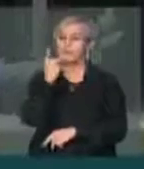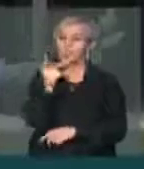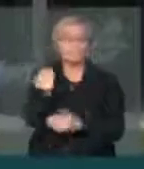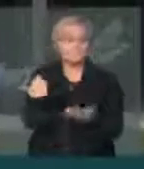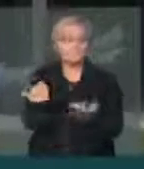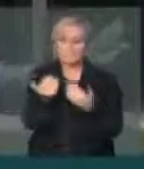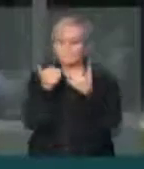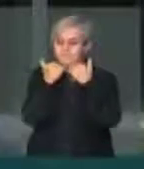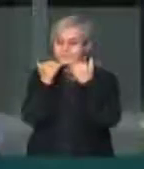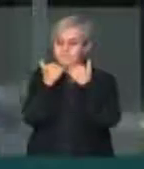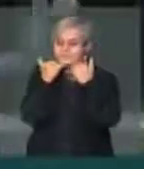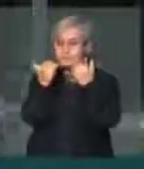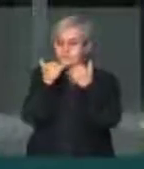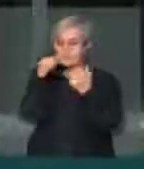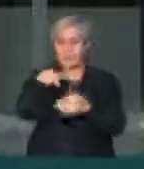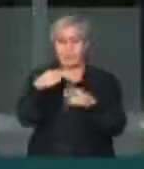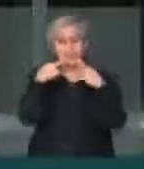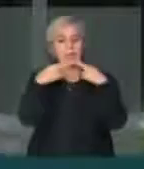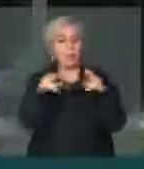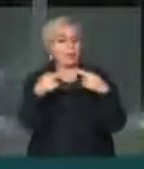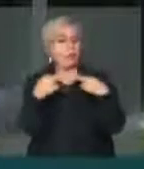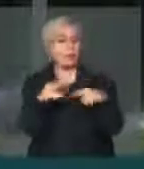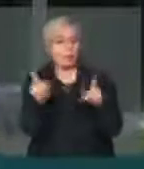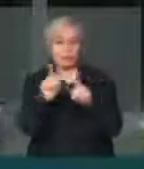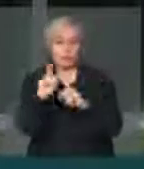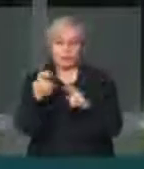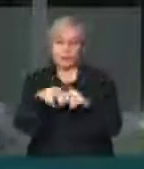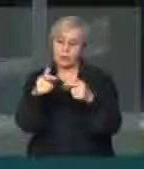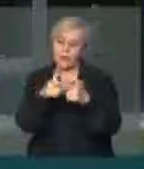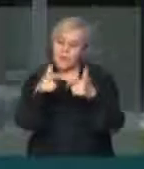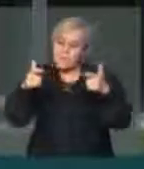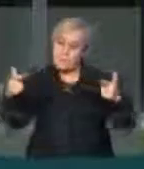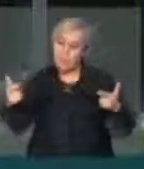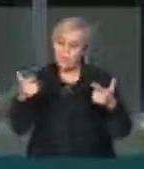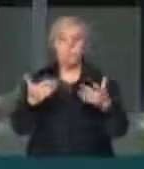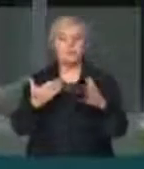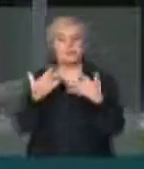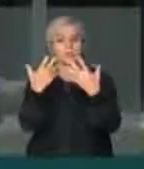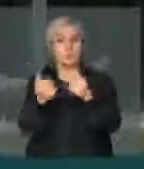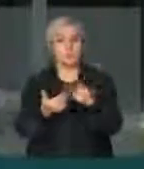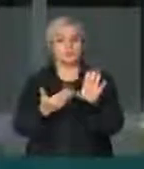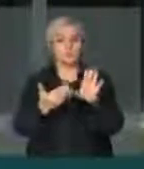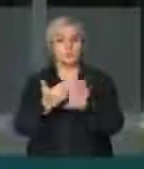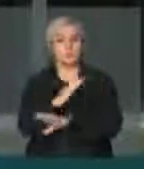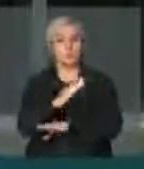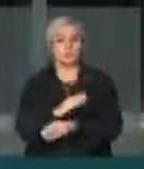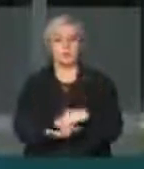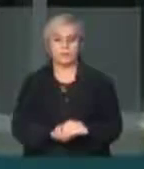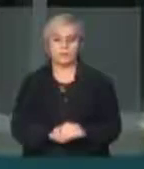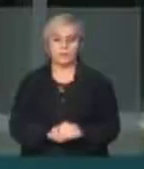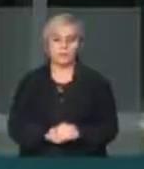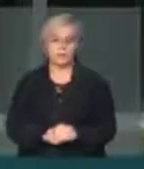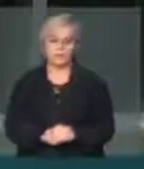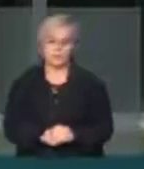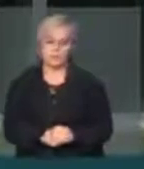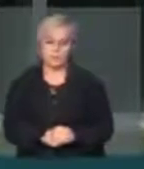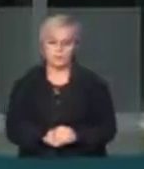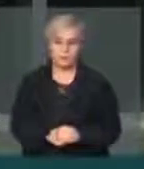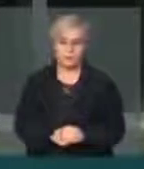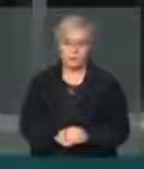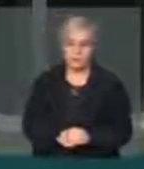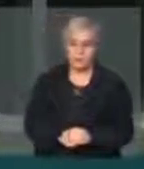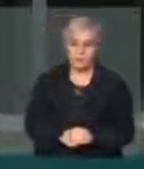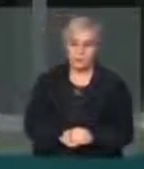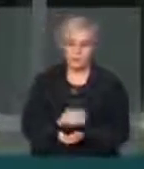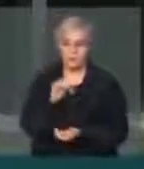adianta aqui reclamar, não adianta aqui dizer que hoje a ordem do dia não começou, mesmo porque,